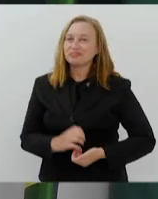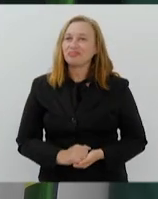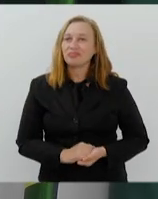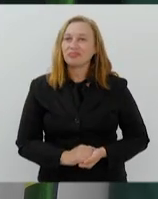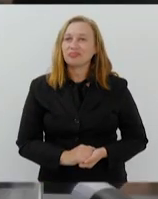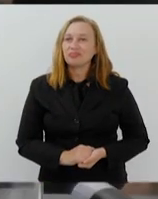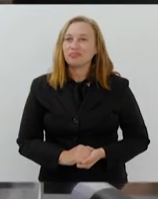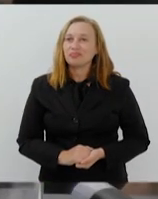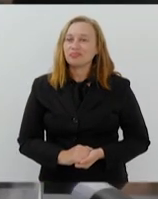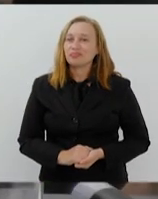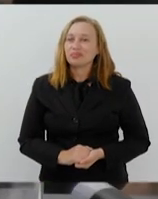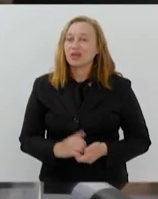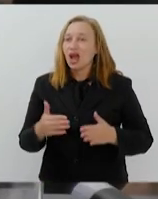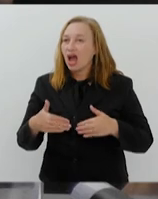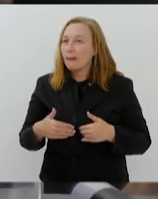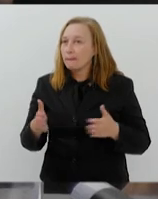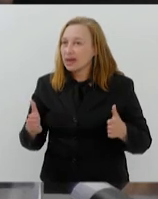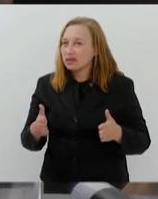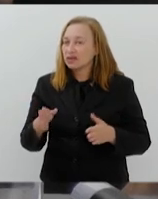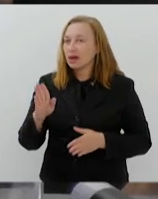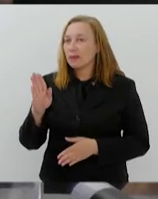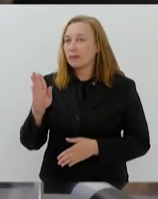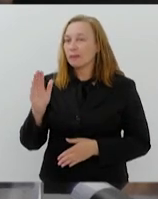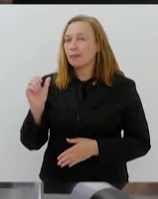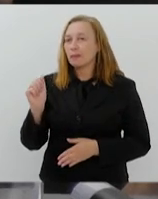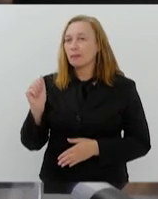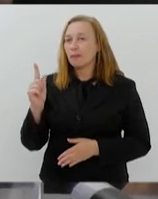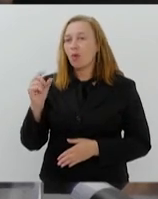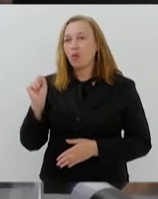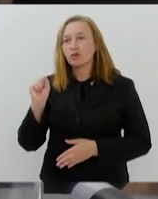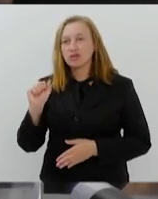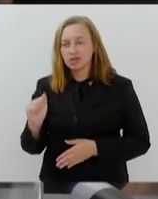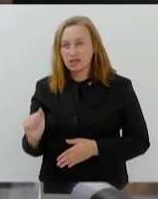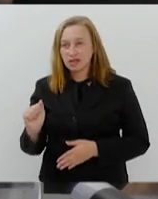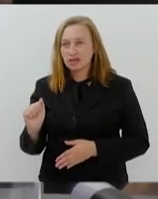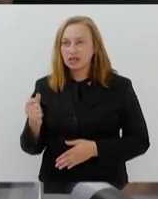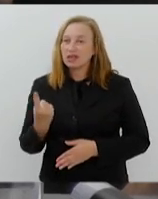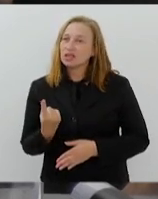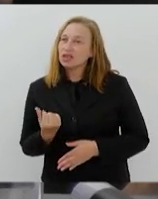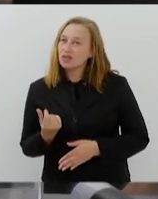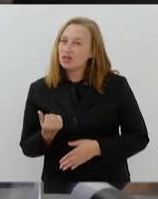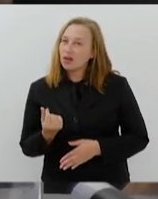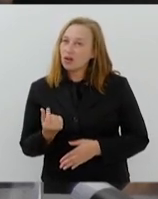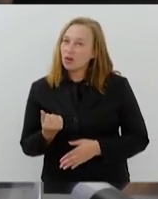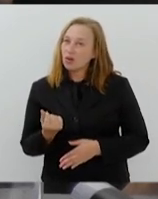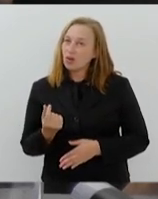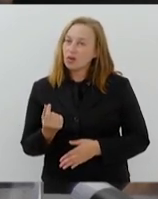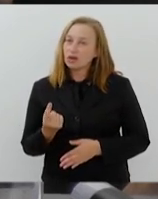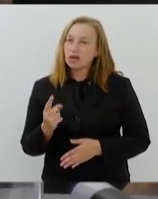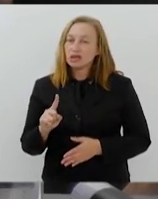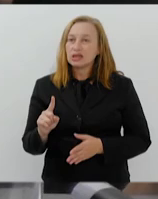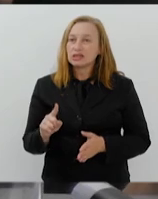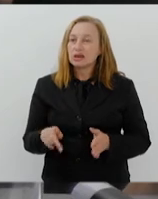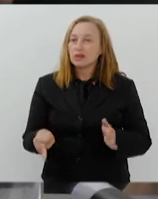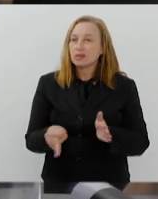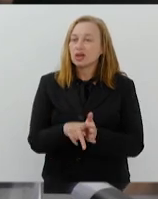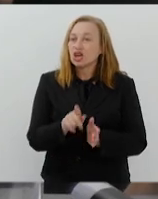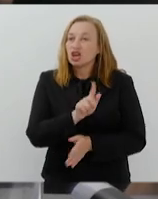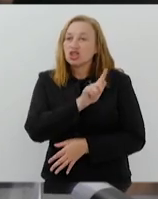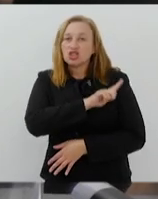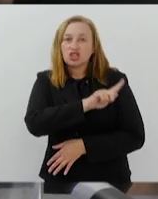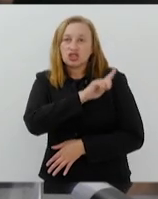não a abertura a abertura da Bolsa de Valores não é é uma questão de não é Patrocínio é uma gestão da